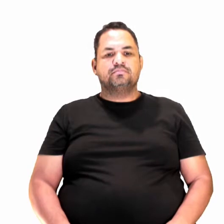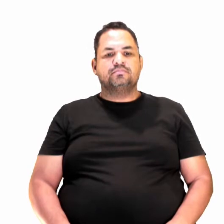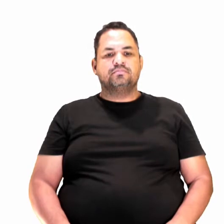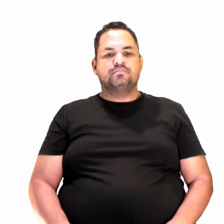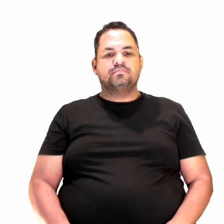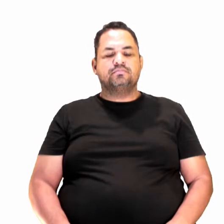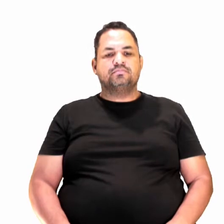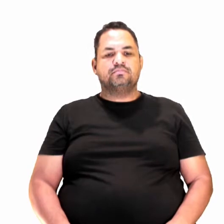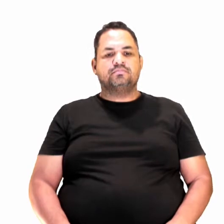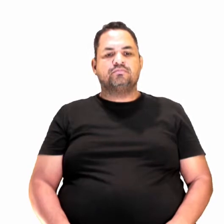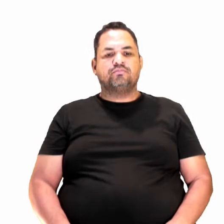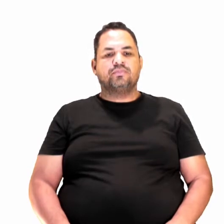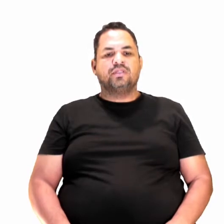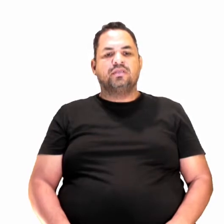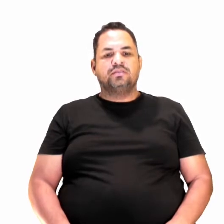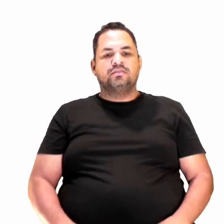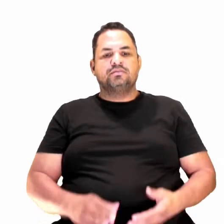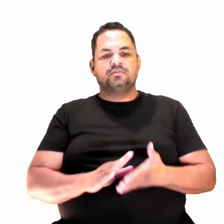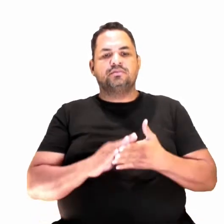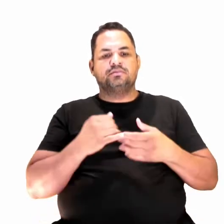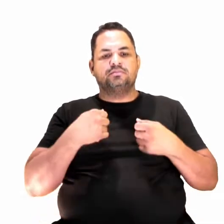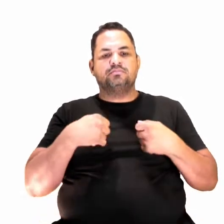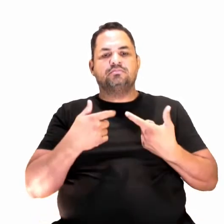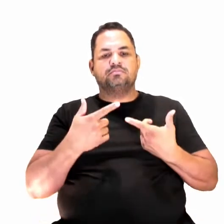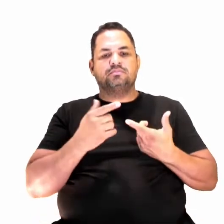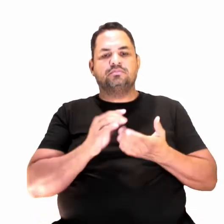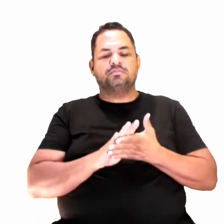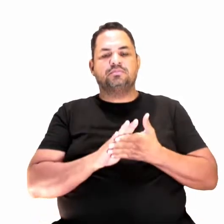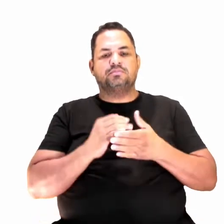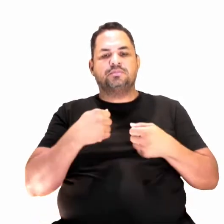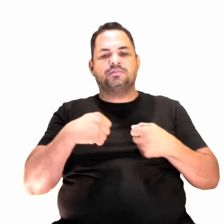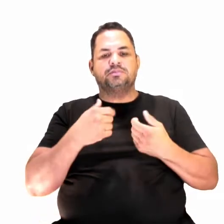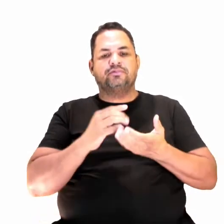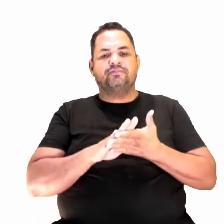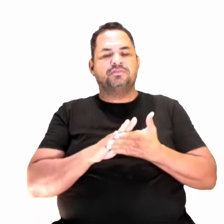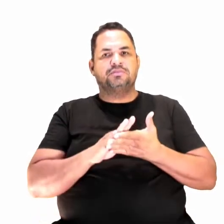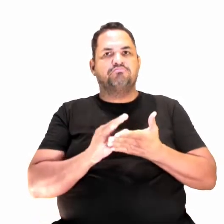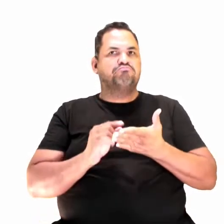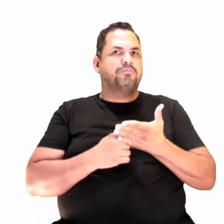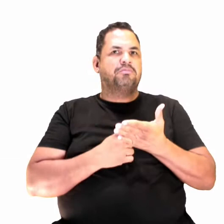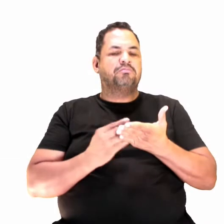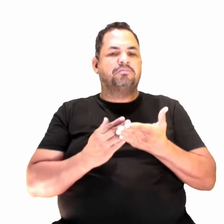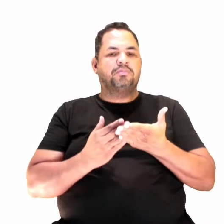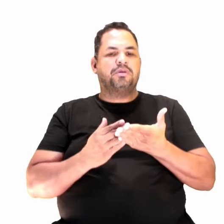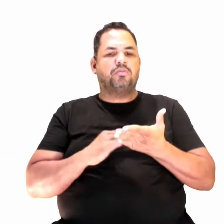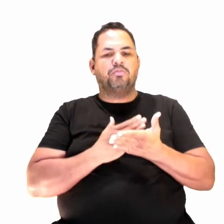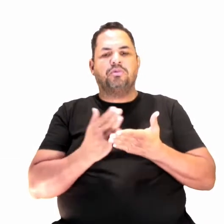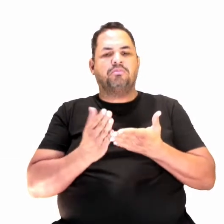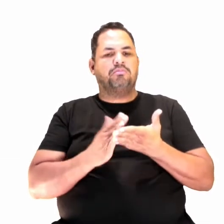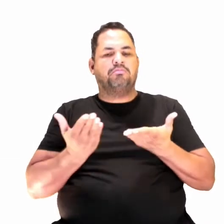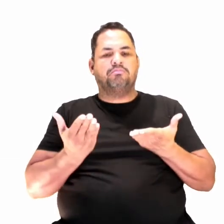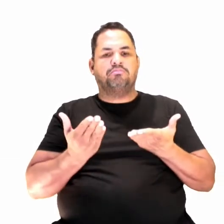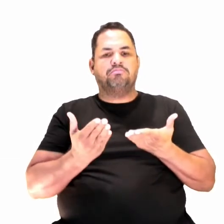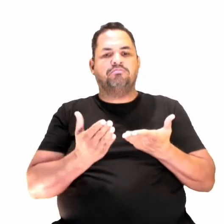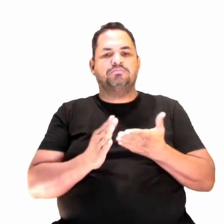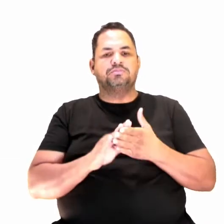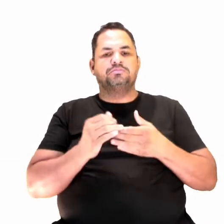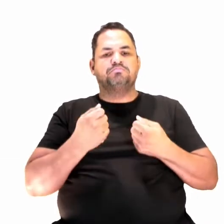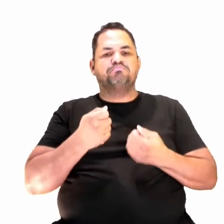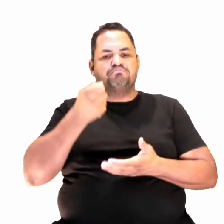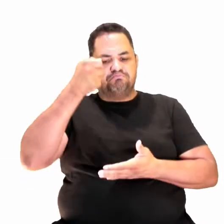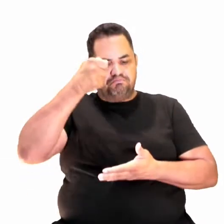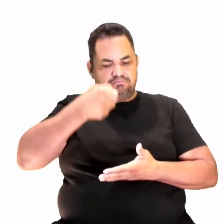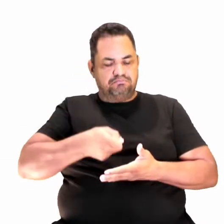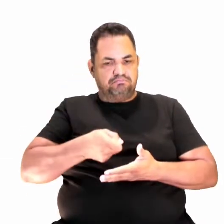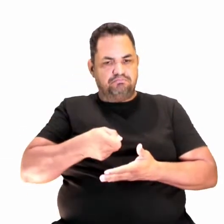about it. Você deve fazer algo a respeito disso, something about it. Então, você deve